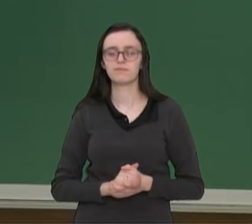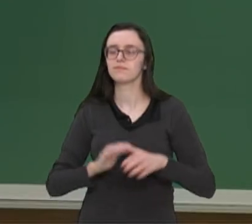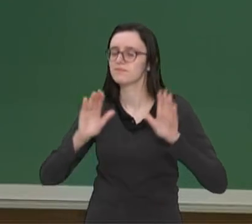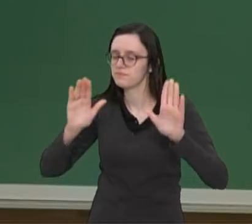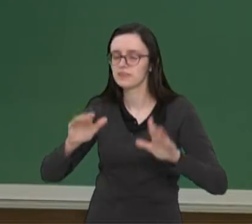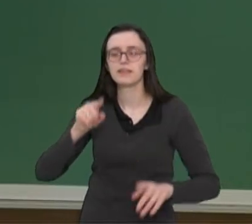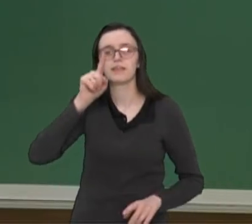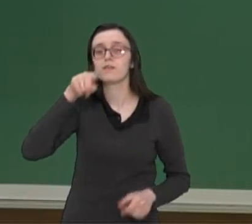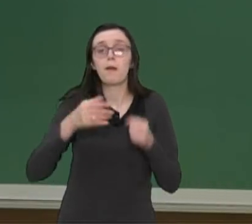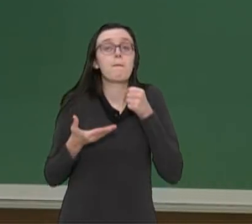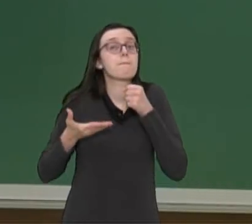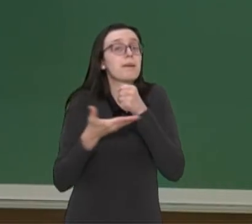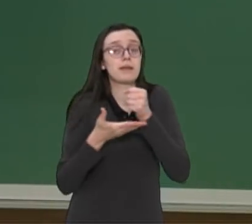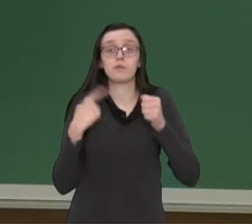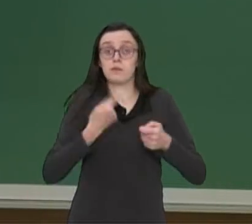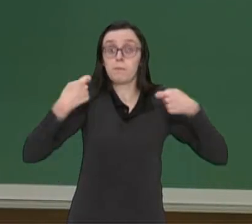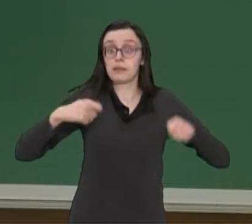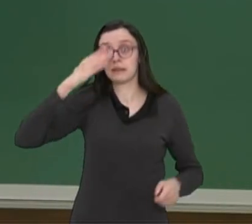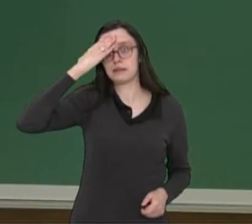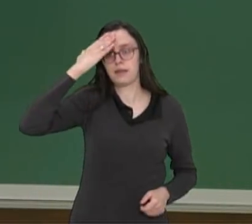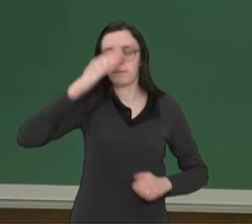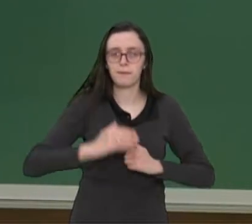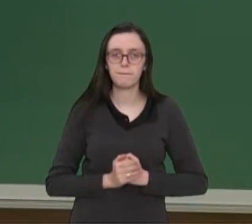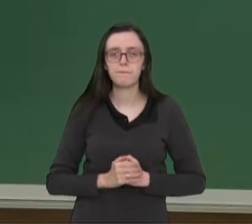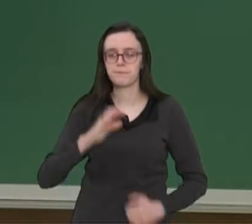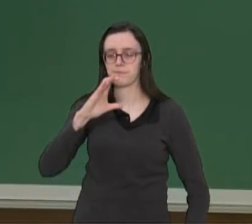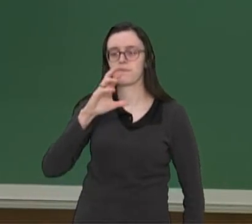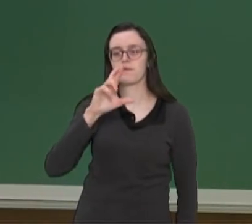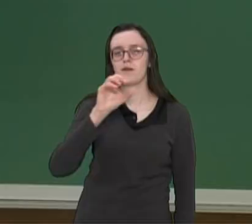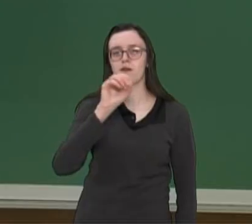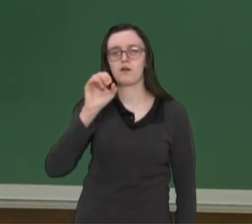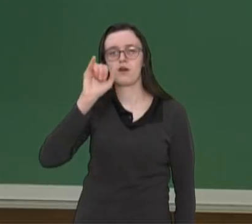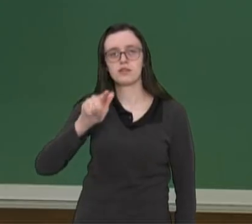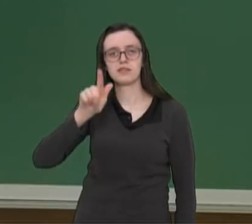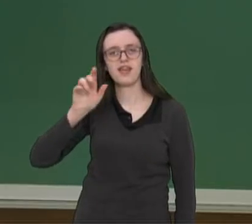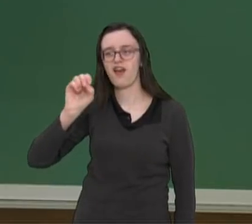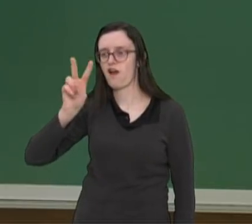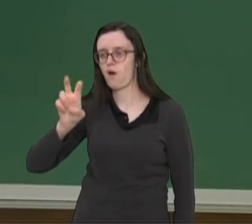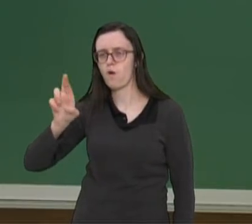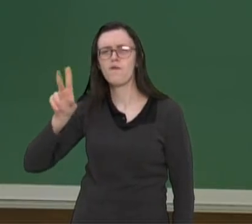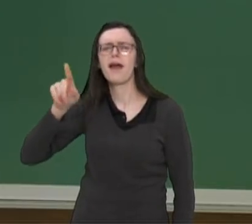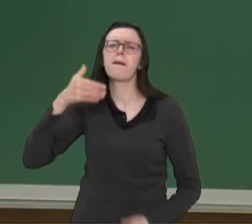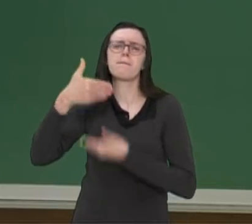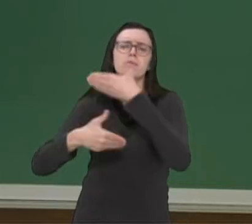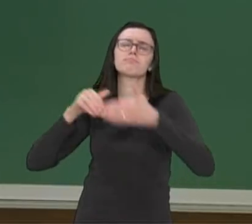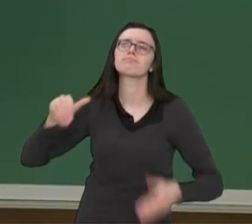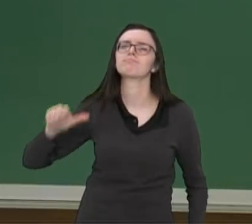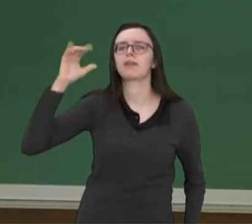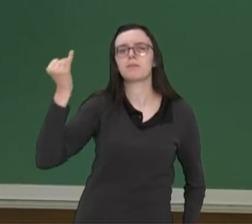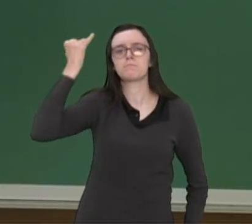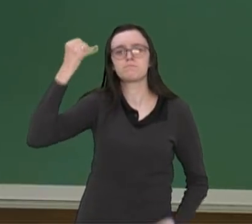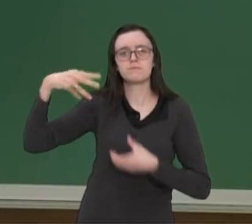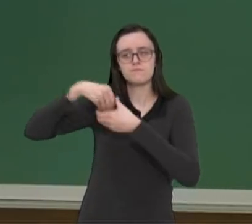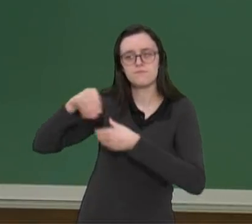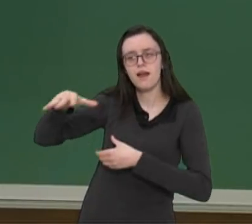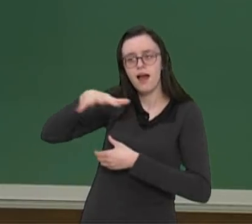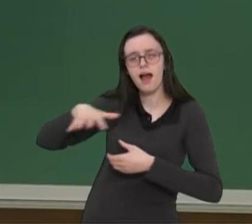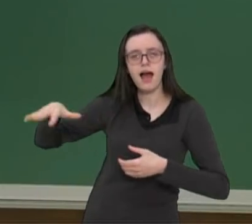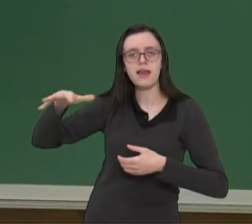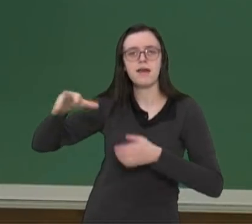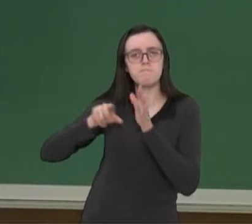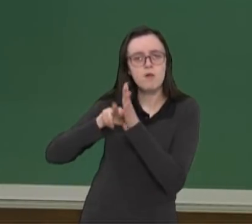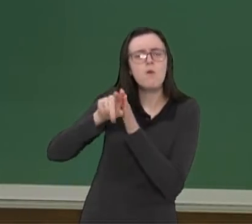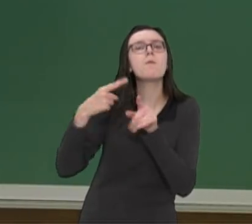Gente, isso é fundamental saber, tá? O crossing over, ele é um dos processos mais importantes na biologia, justamente porque